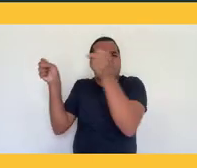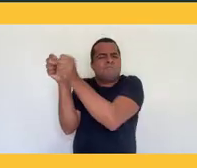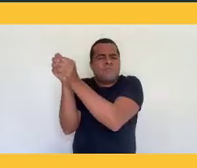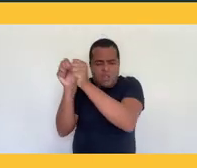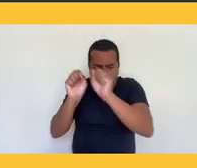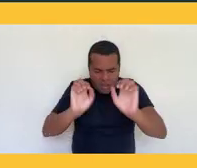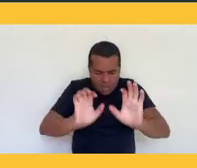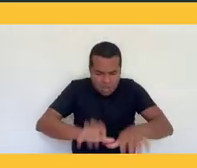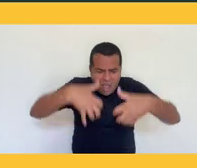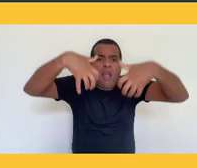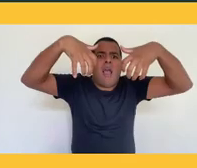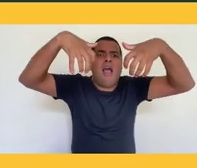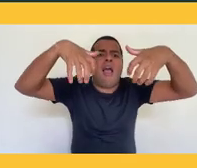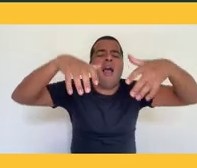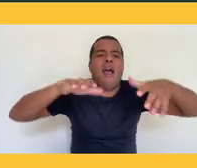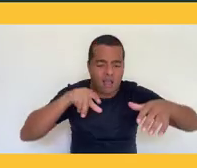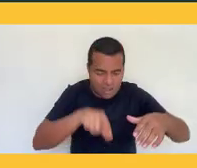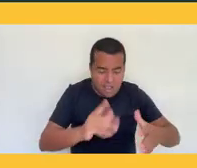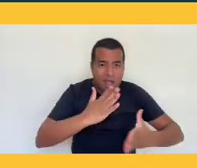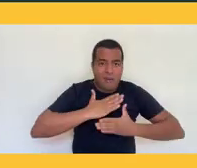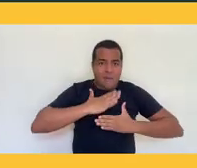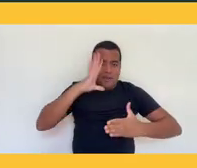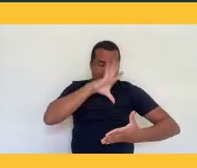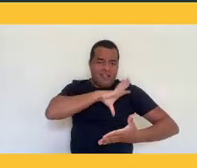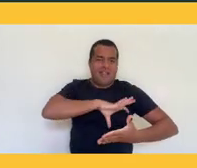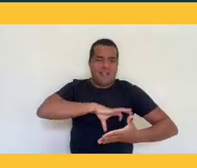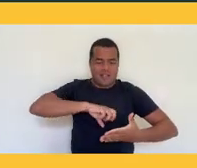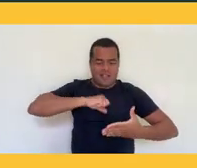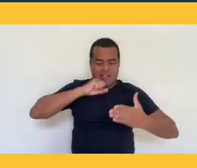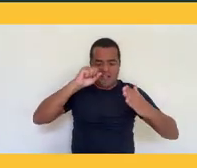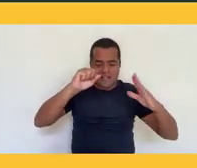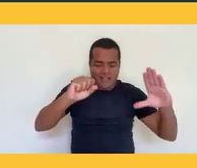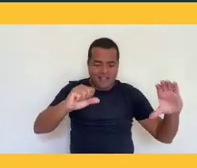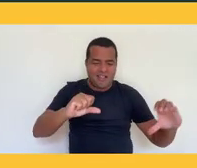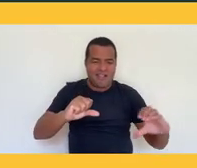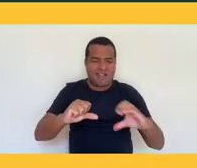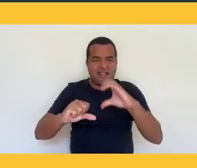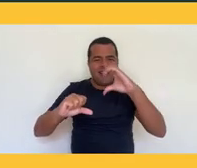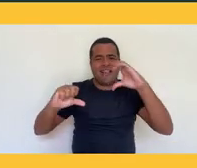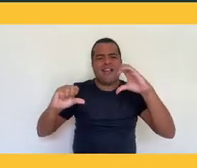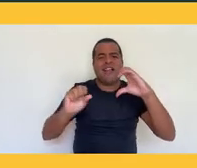o meu amor. Cabem três vidas